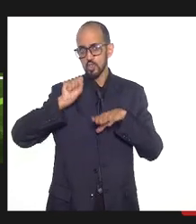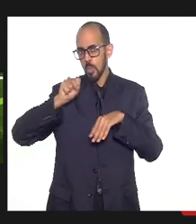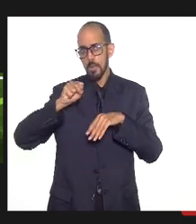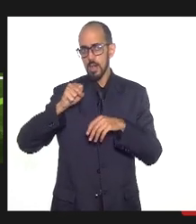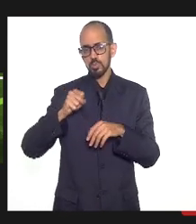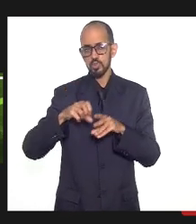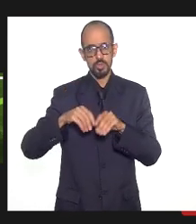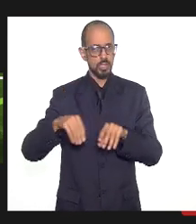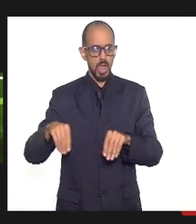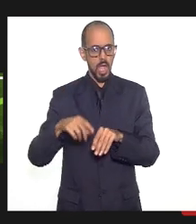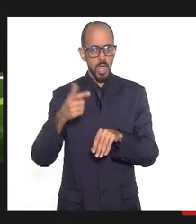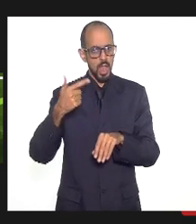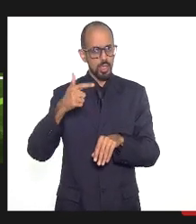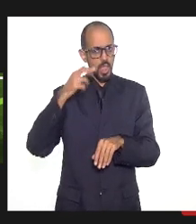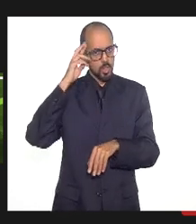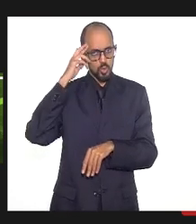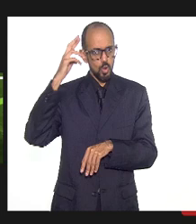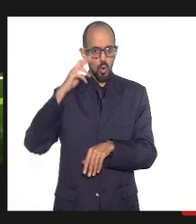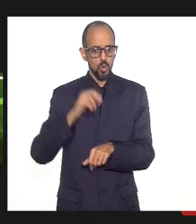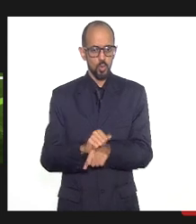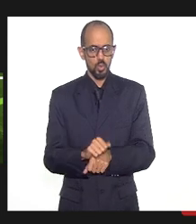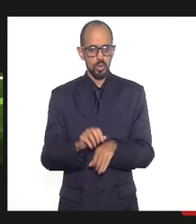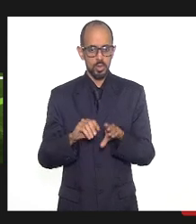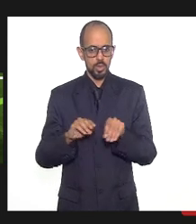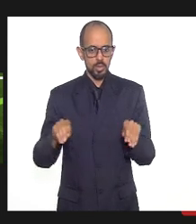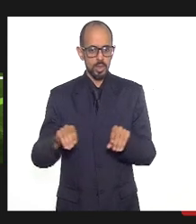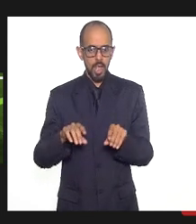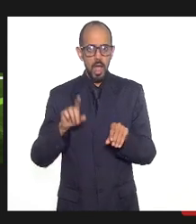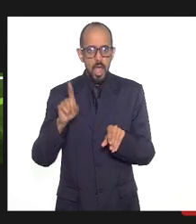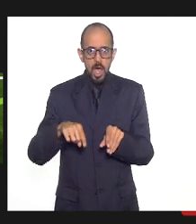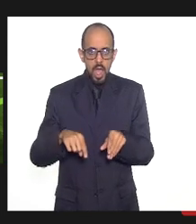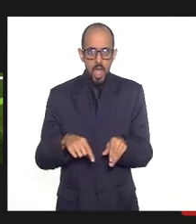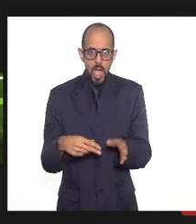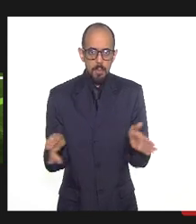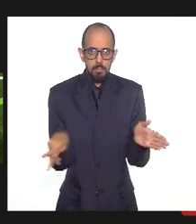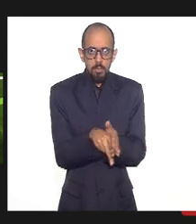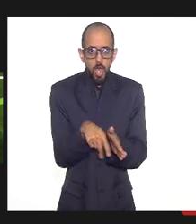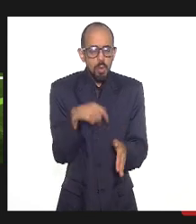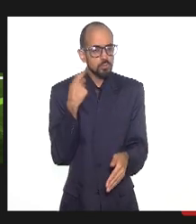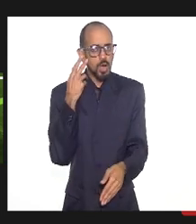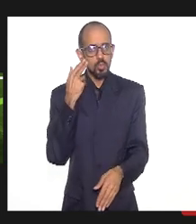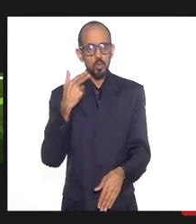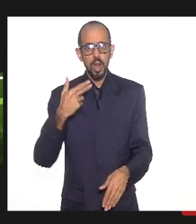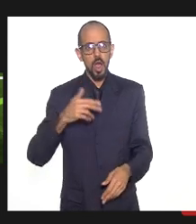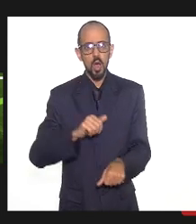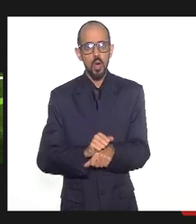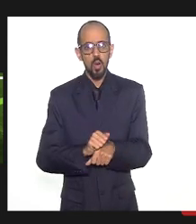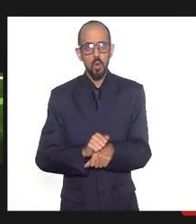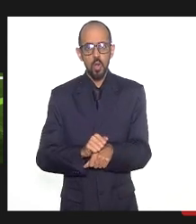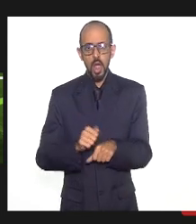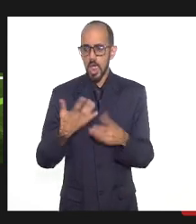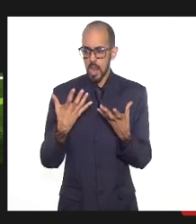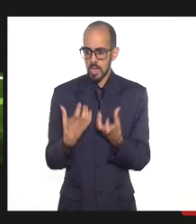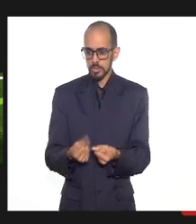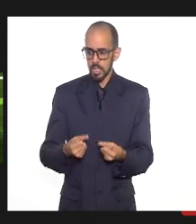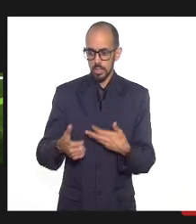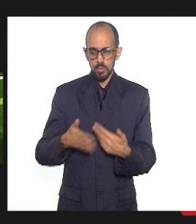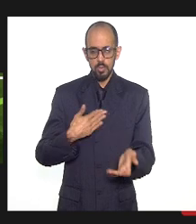não tem dono, vamos dizer assim, a terra é terra, ela agrega todo mundo,